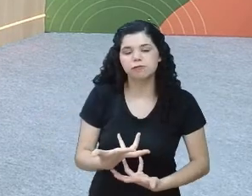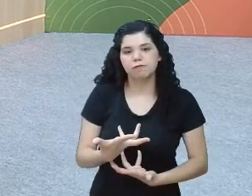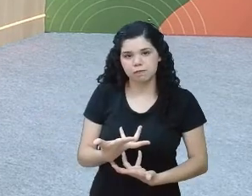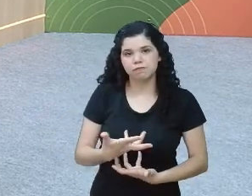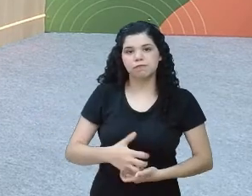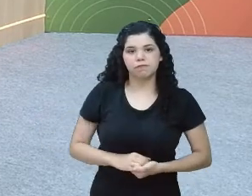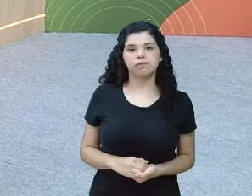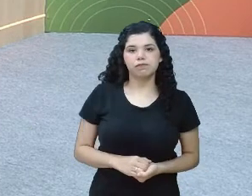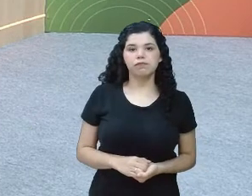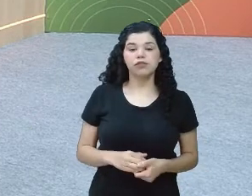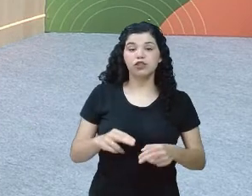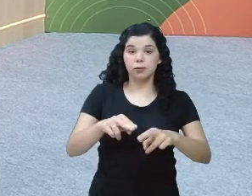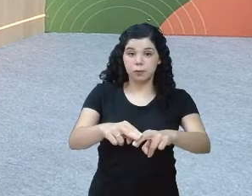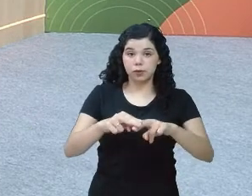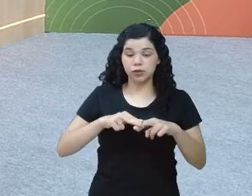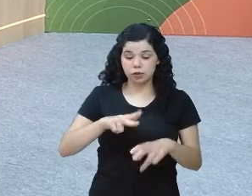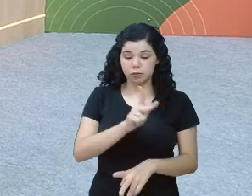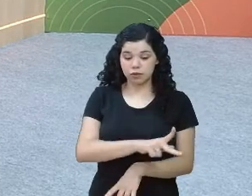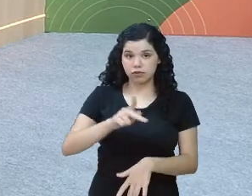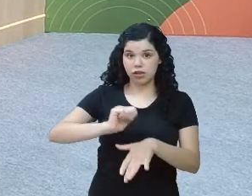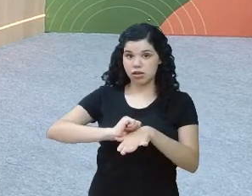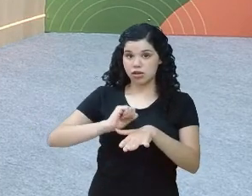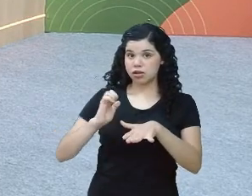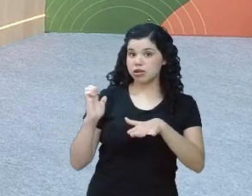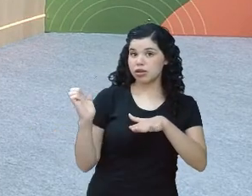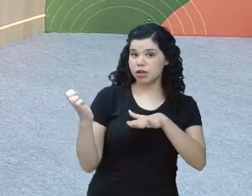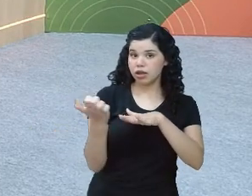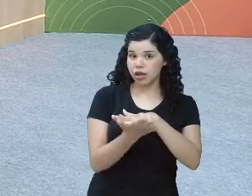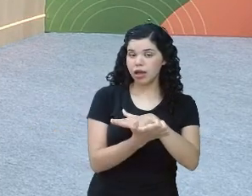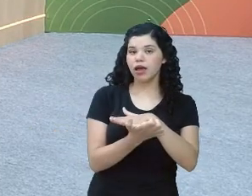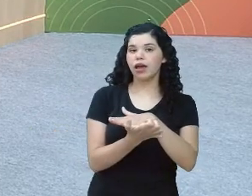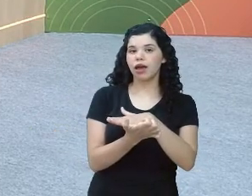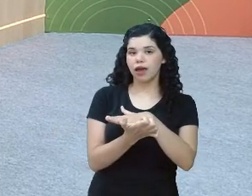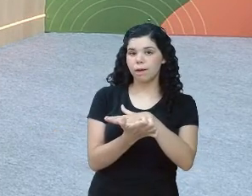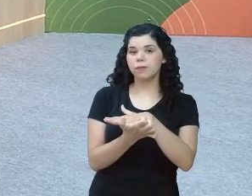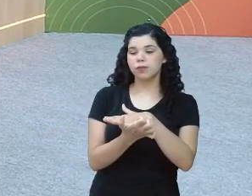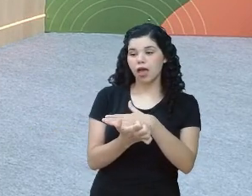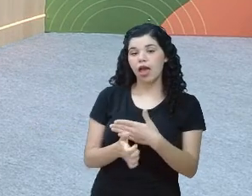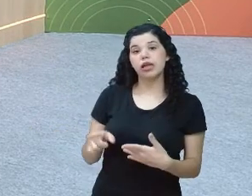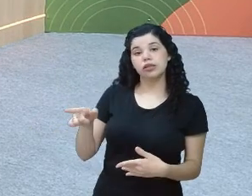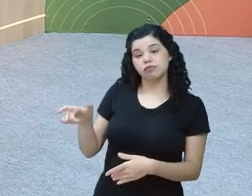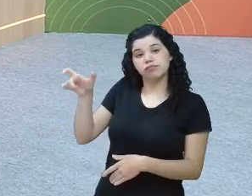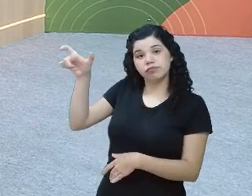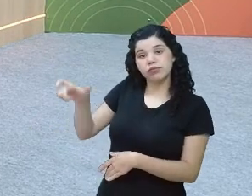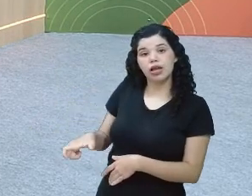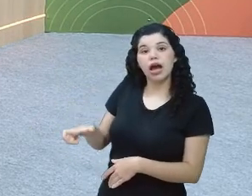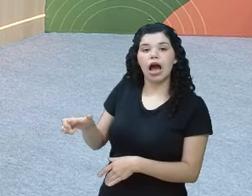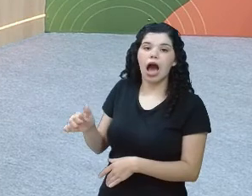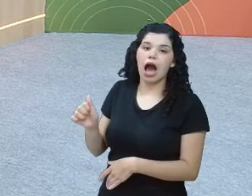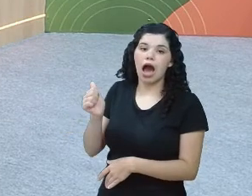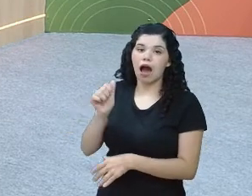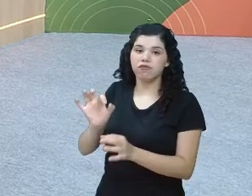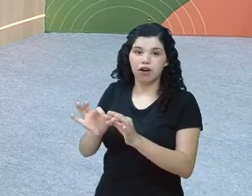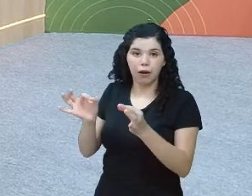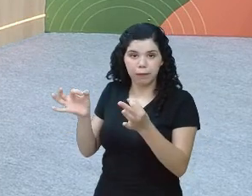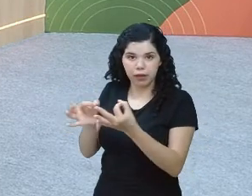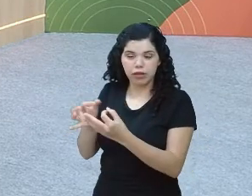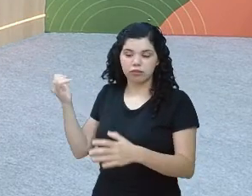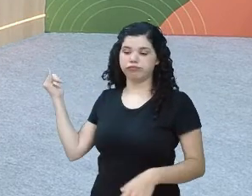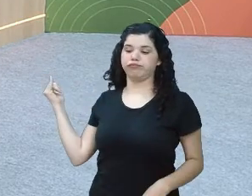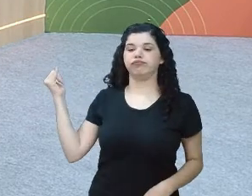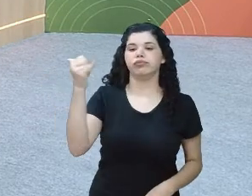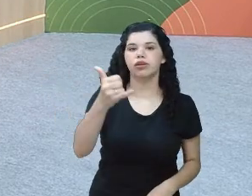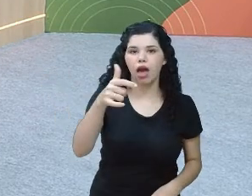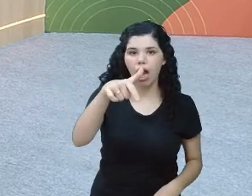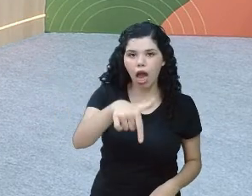expressar. Então, o professor do AEE, veja, essa colega, ela ouviu isso. E ela só ouviu e pronto? Não. Ela está